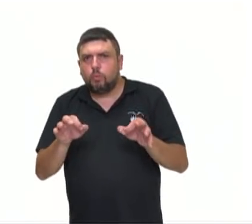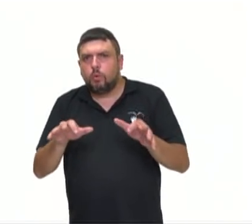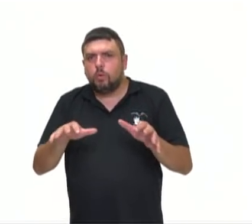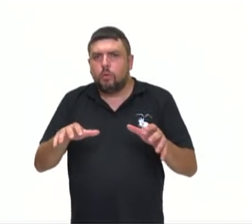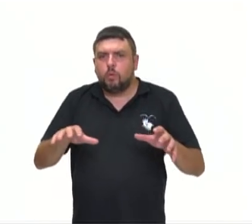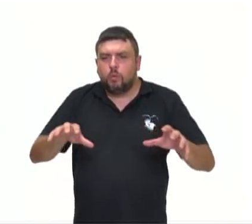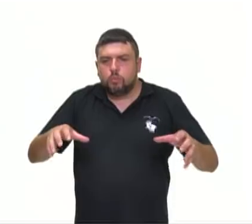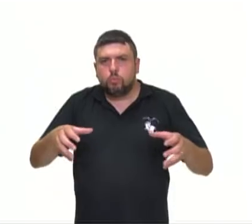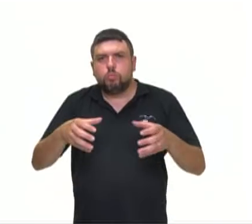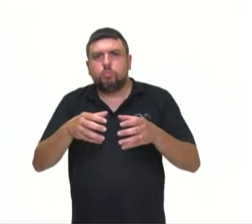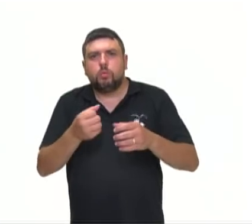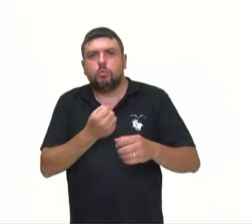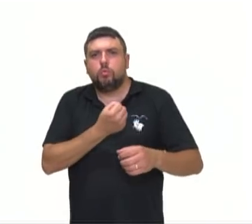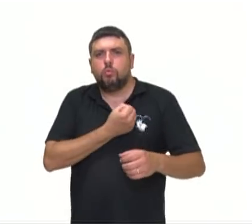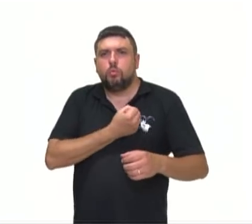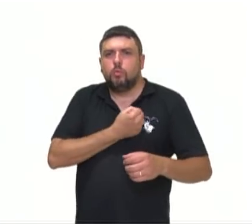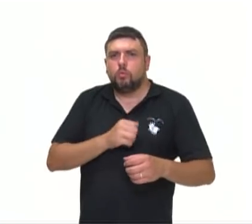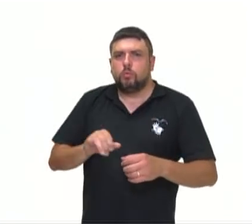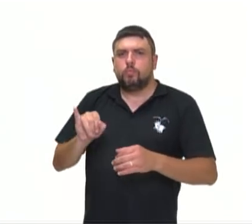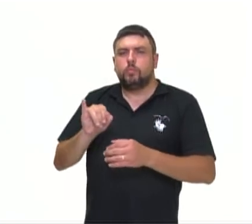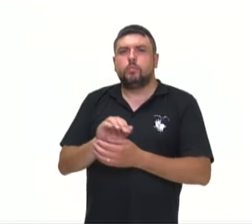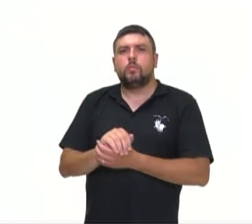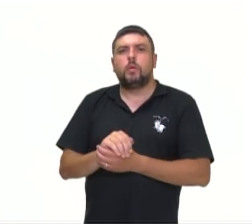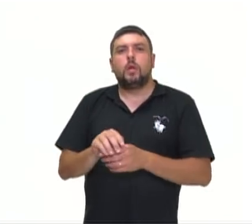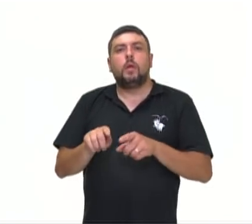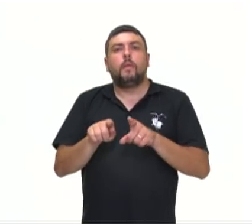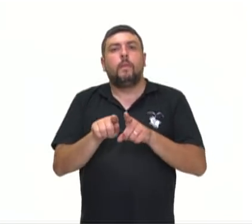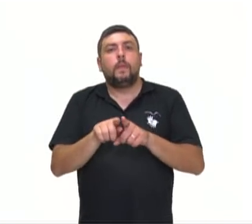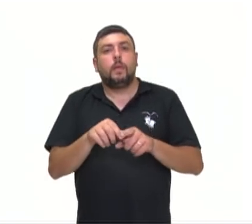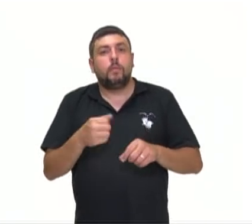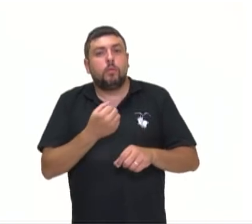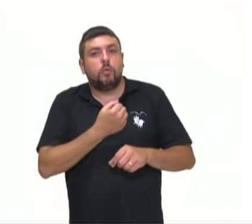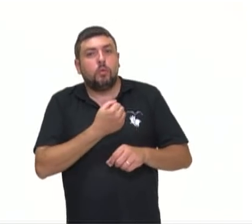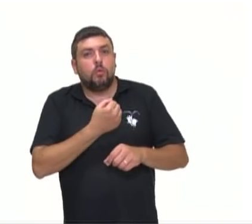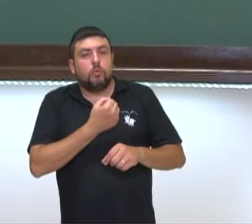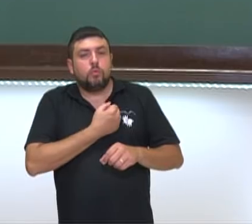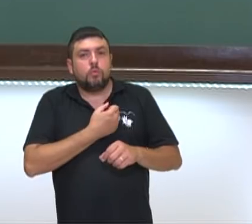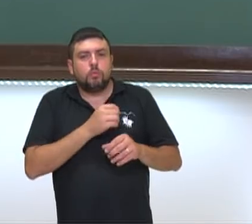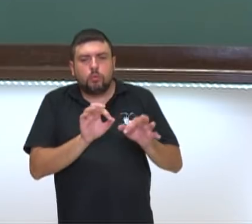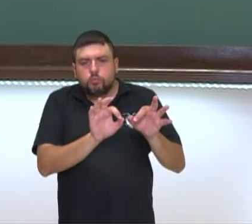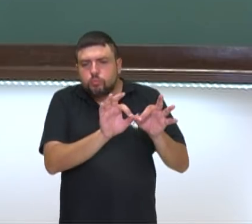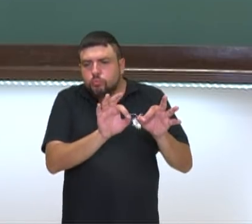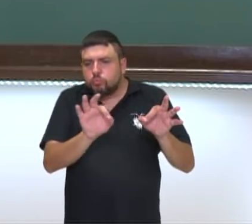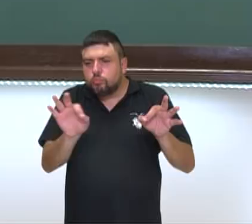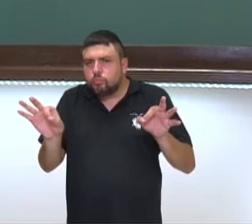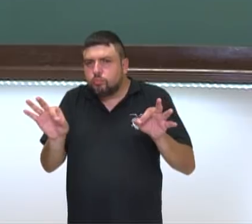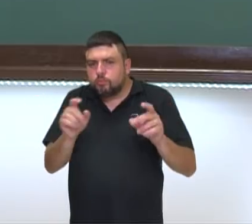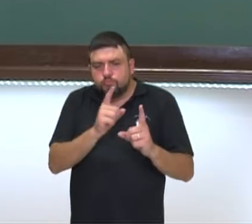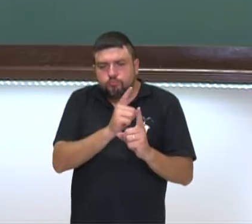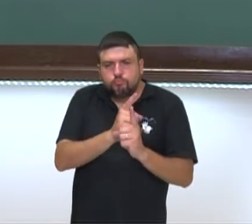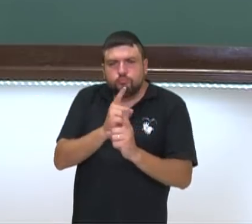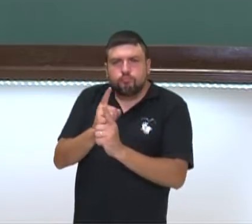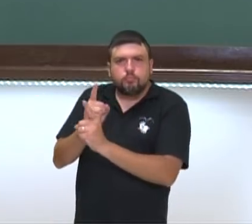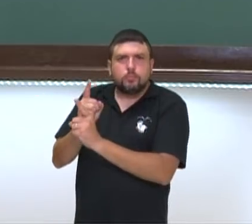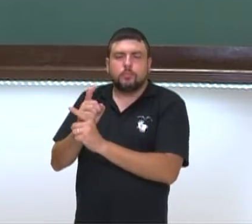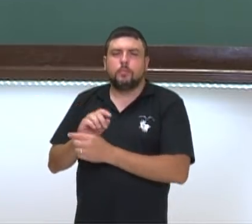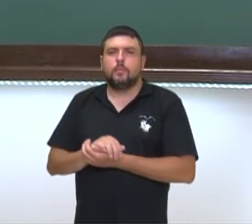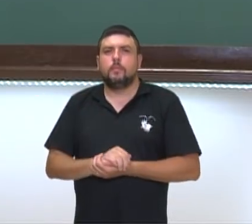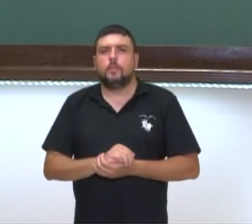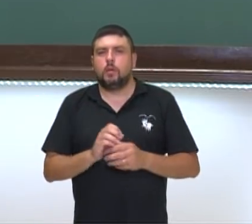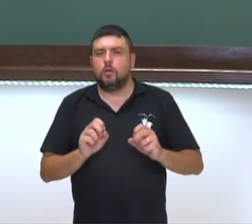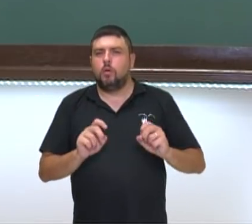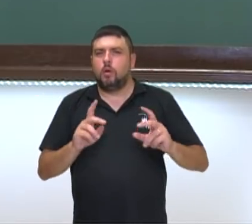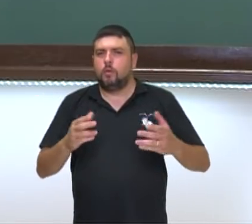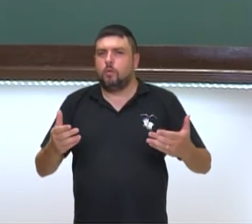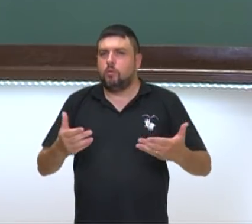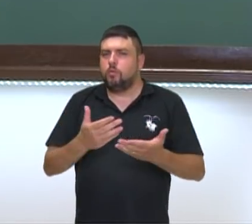localizar e representar e associar números inteiros nos pontos da reta, tá bom? Então guardem aí que nós vamos começar a falar